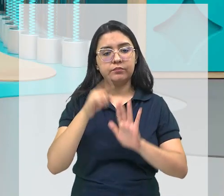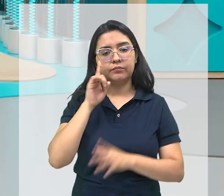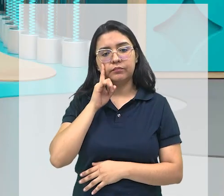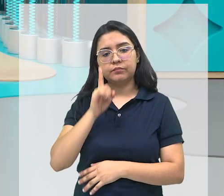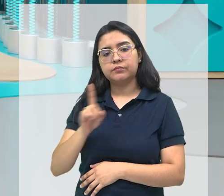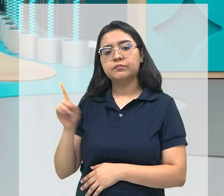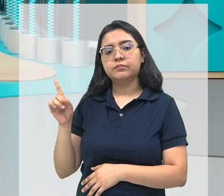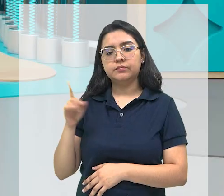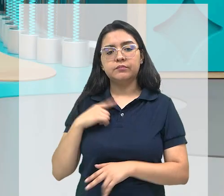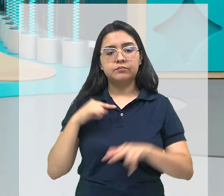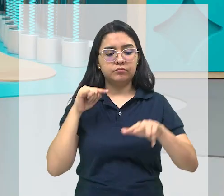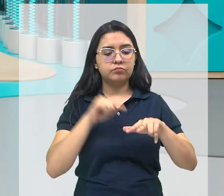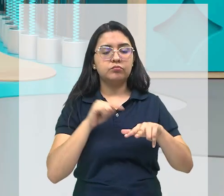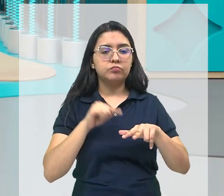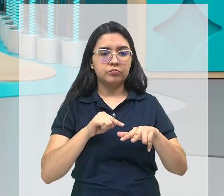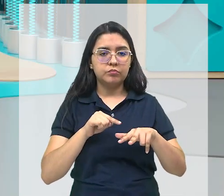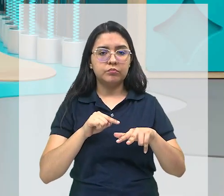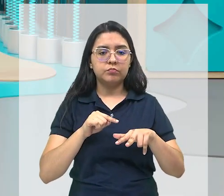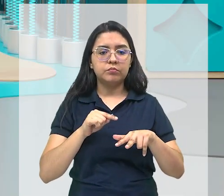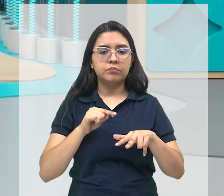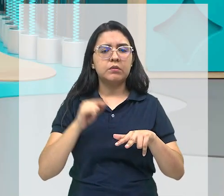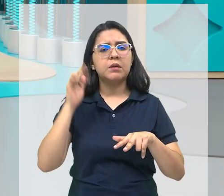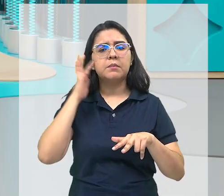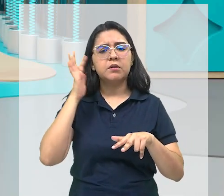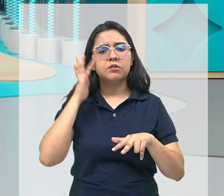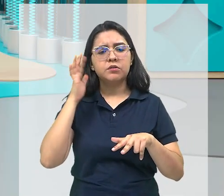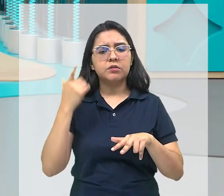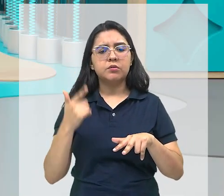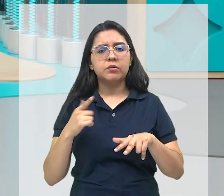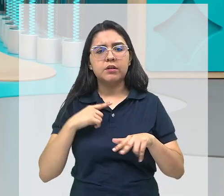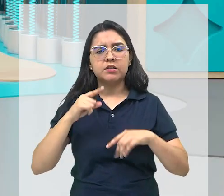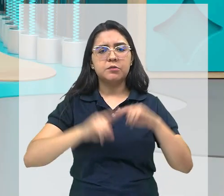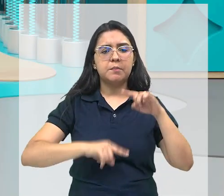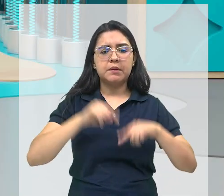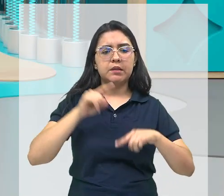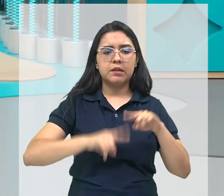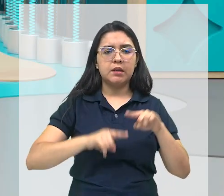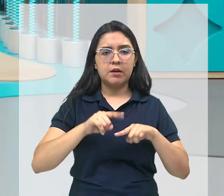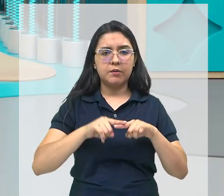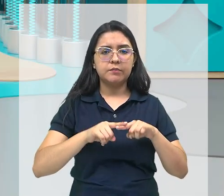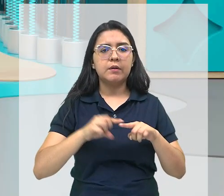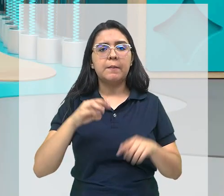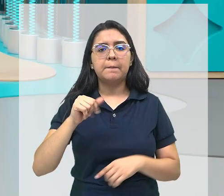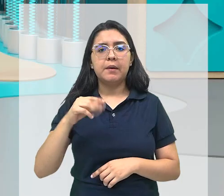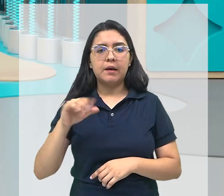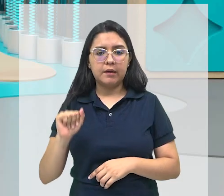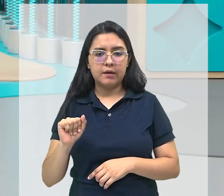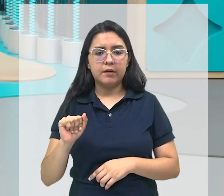aí a vítima caída ao chão. Imagine que não tem esses equipamentos aqui, essa maca, né?